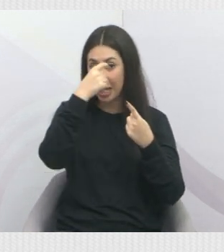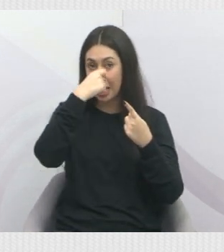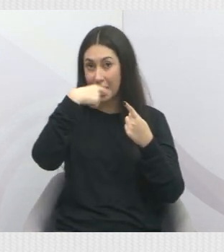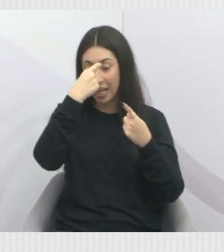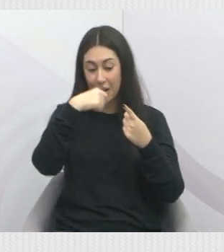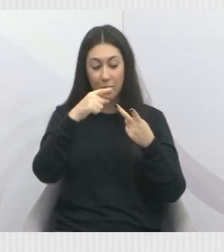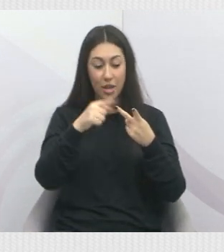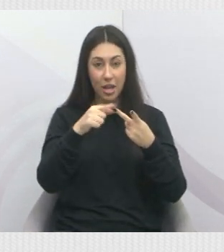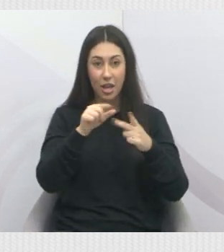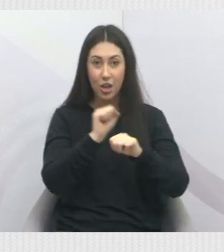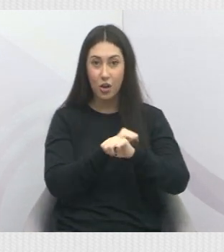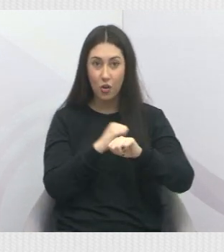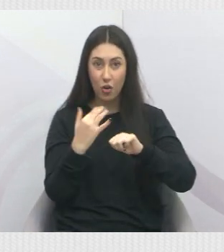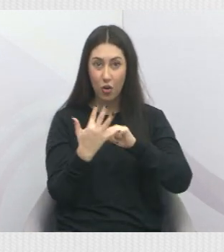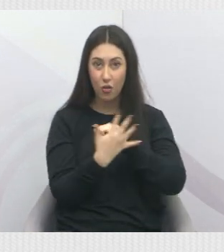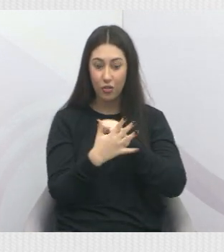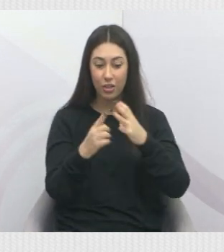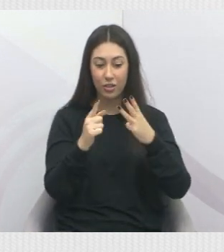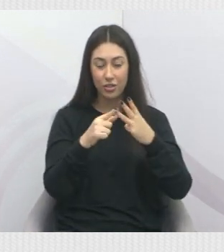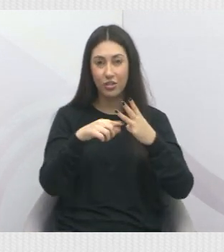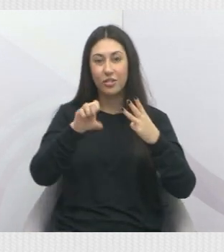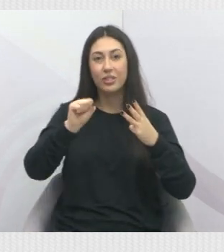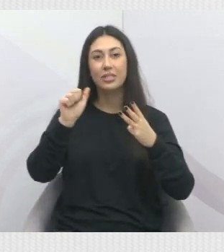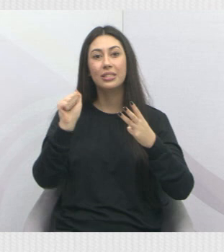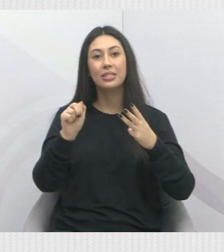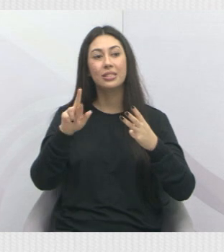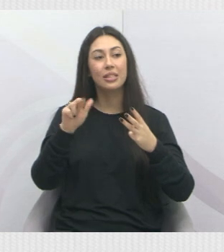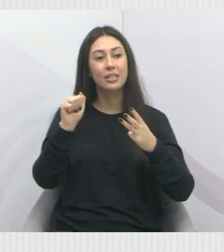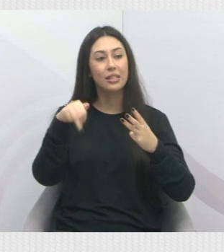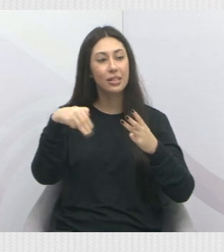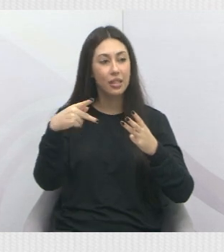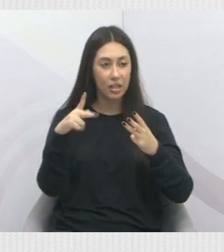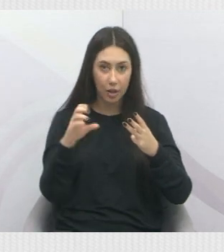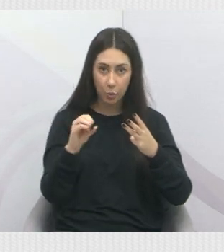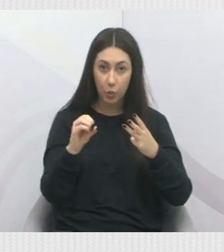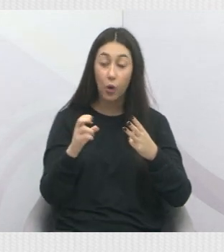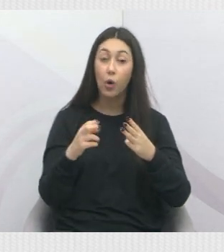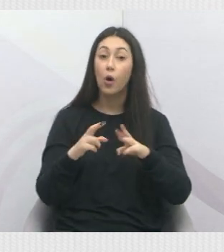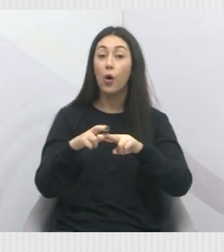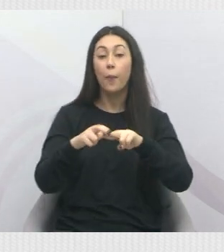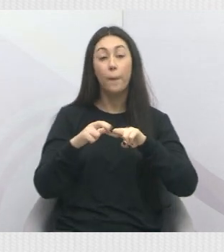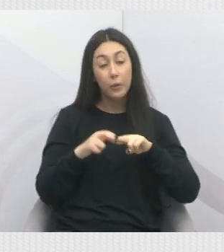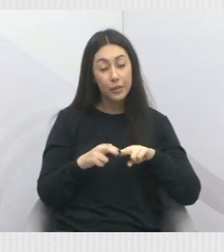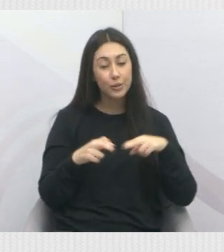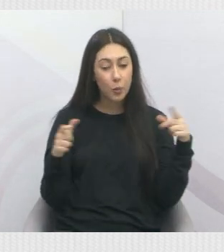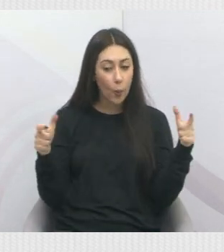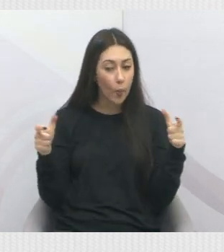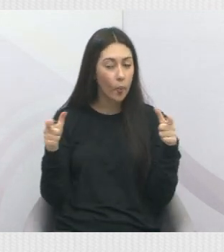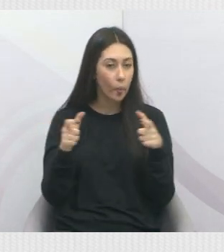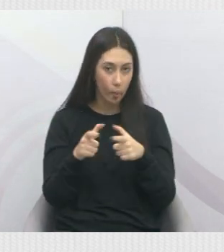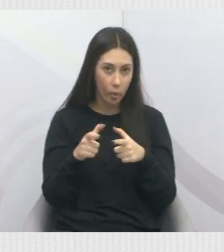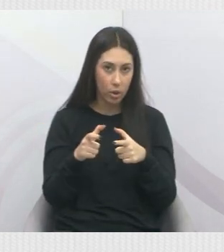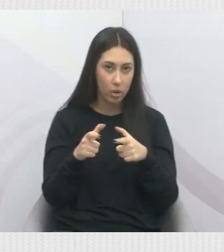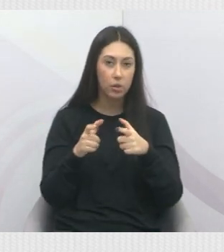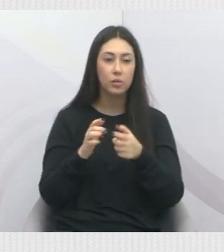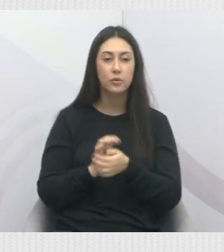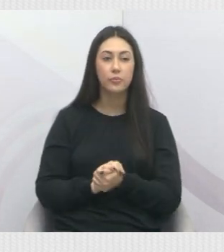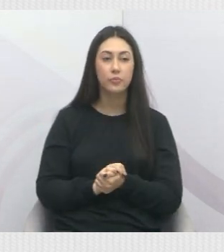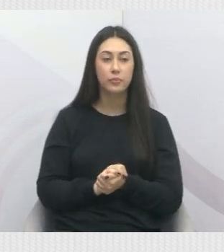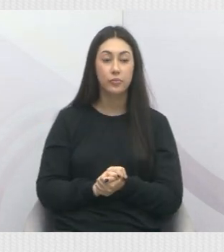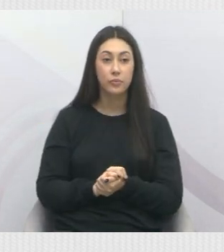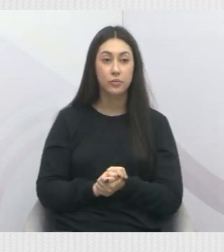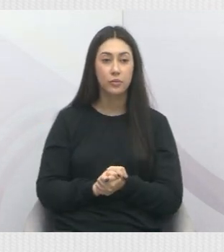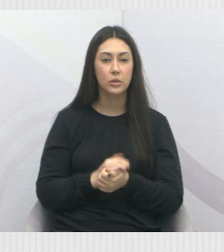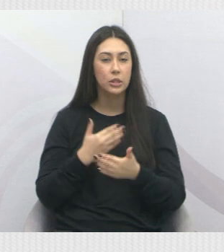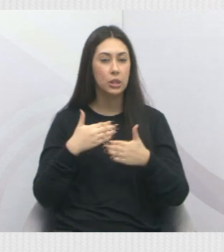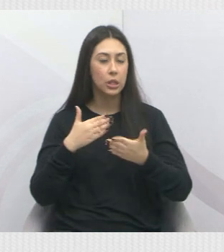mais na unidade para ajudar em toda essa dinâmica. Tá? Então, por isso, essa queda em comparação a 2021.